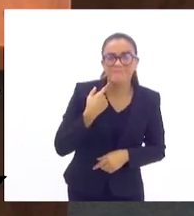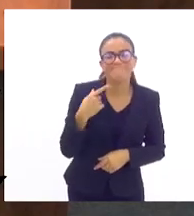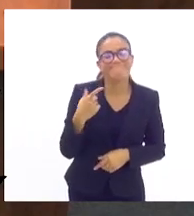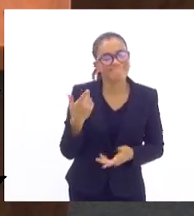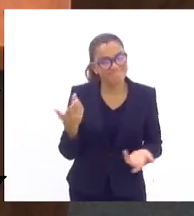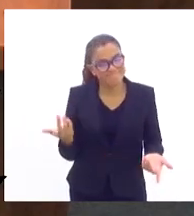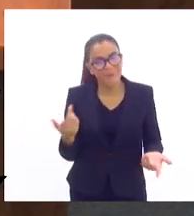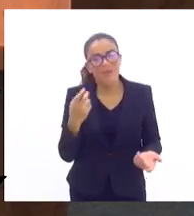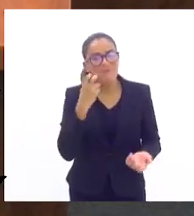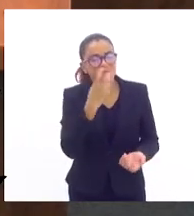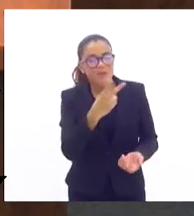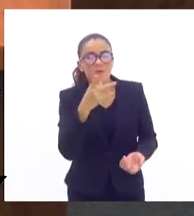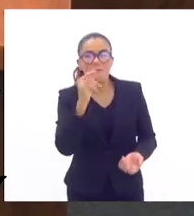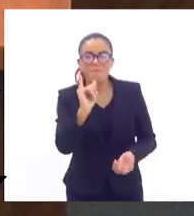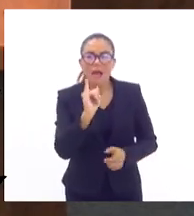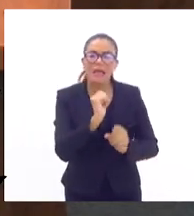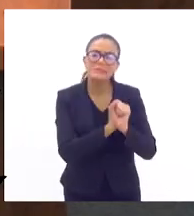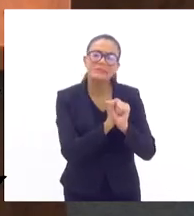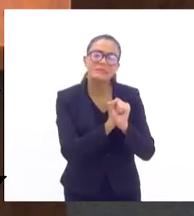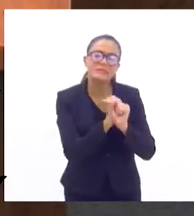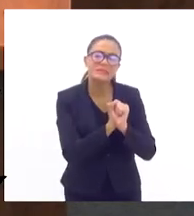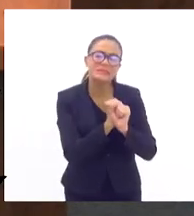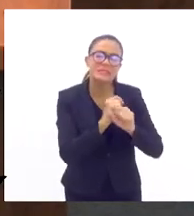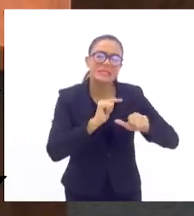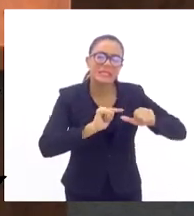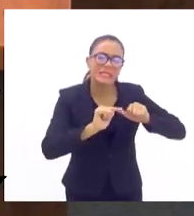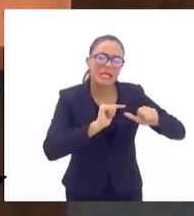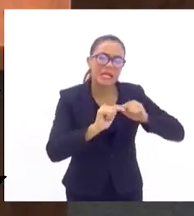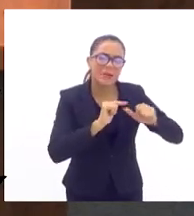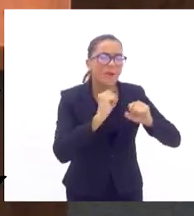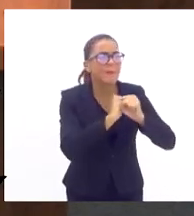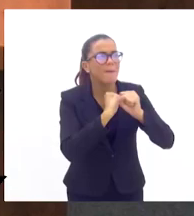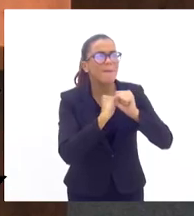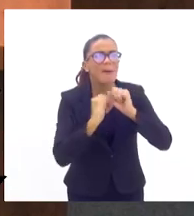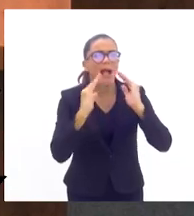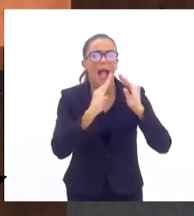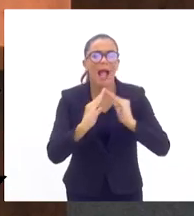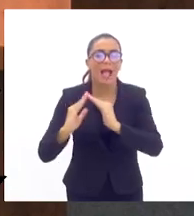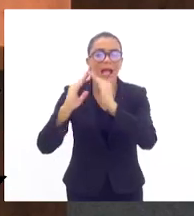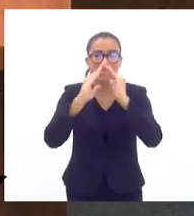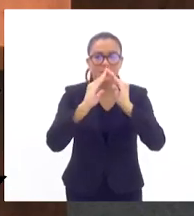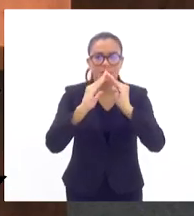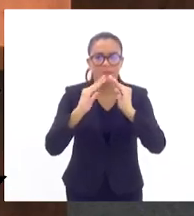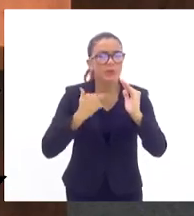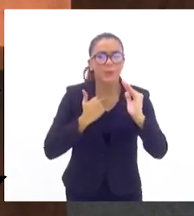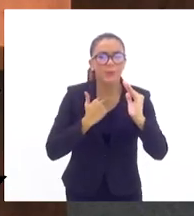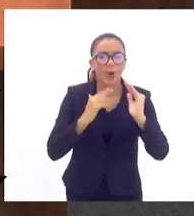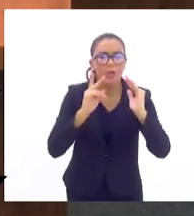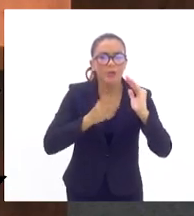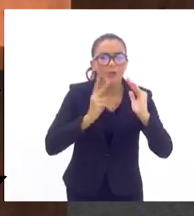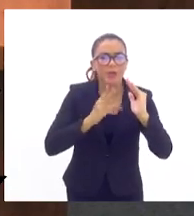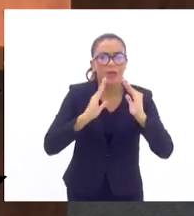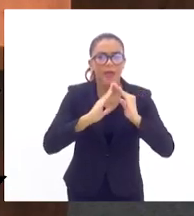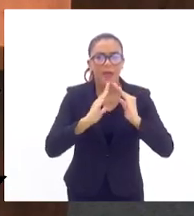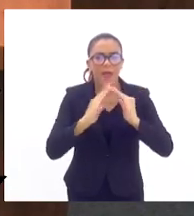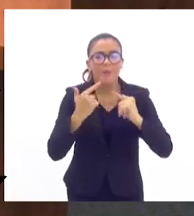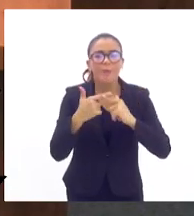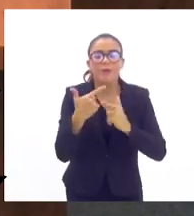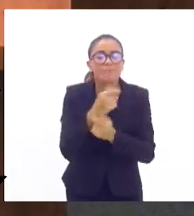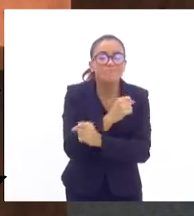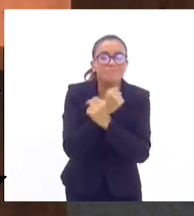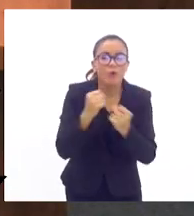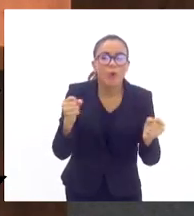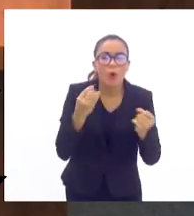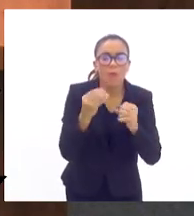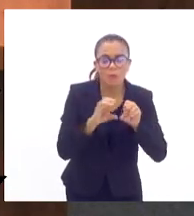ver um pai de família que trabalhou a vida inteira para construir a sua casa e hoje não pode morar na sua casa porque não consegue ligar o esgoto da casa. E